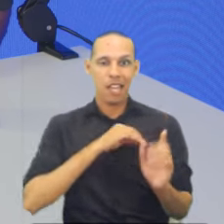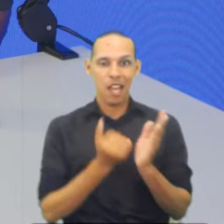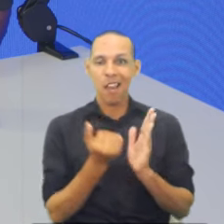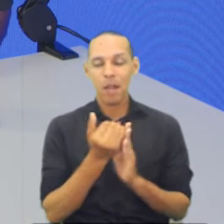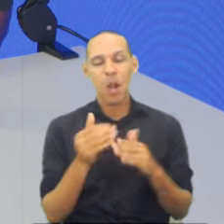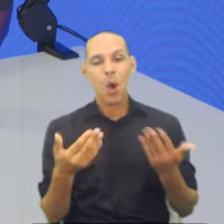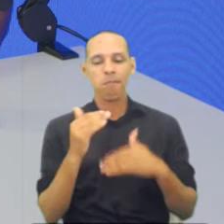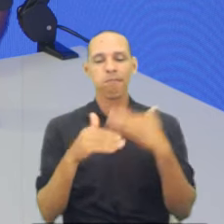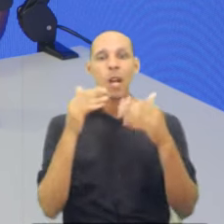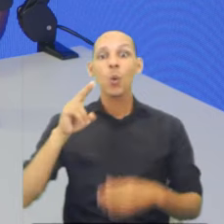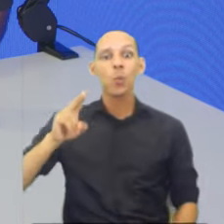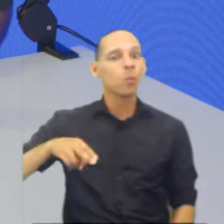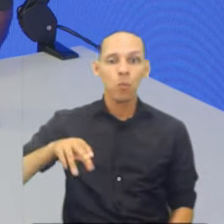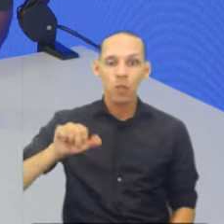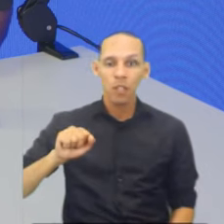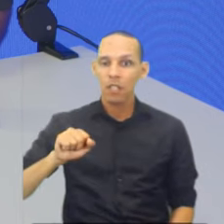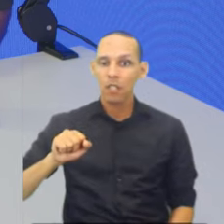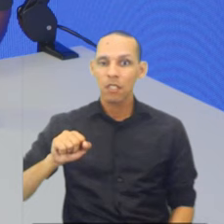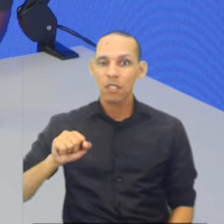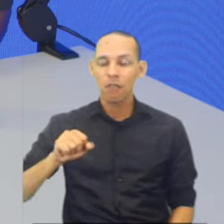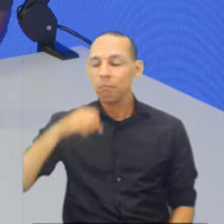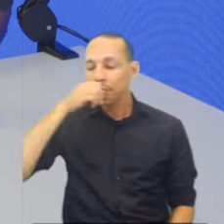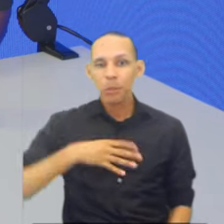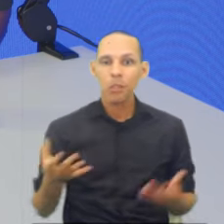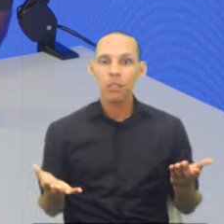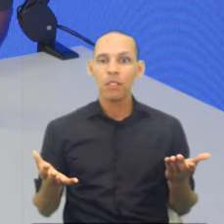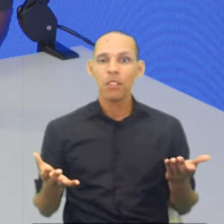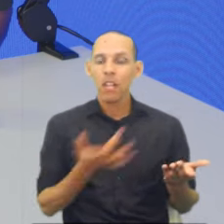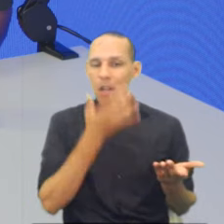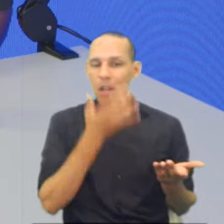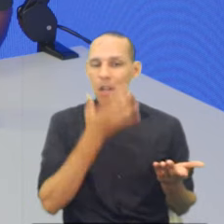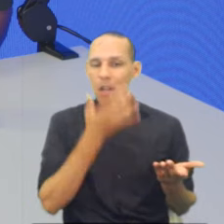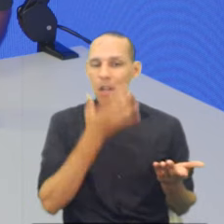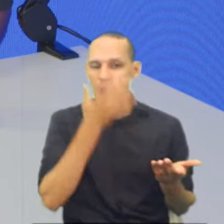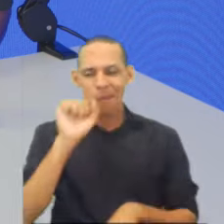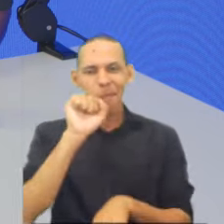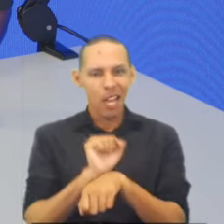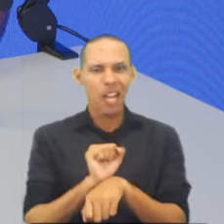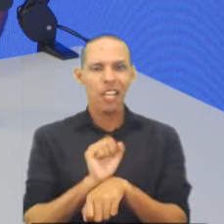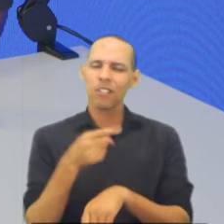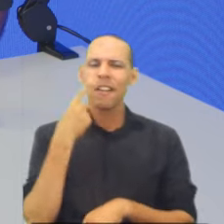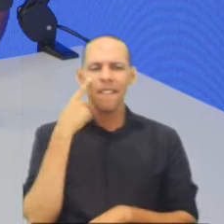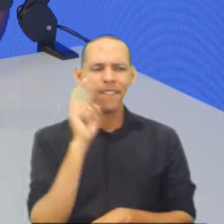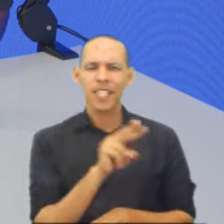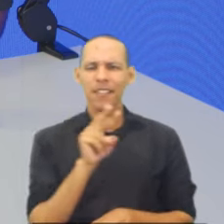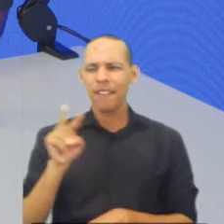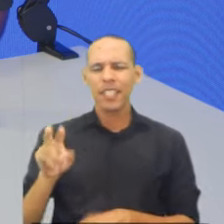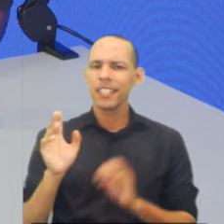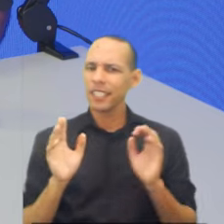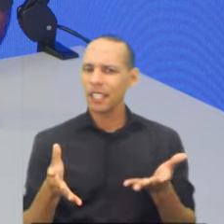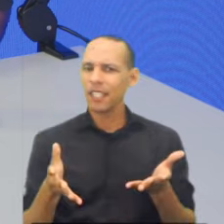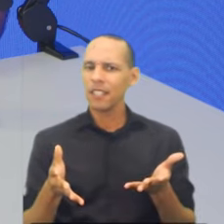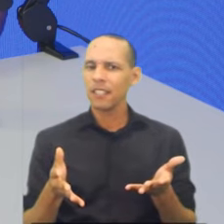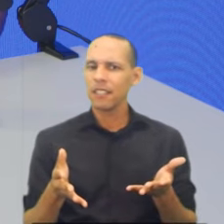promovidas então é gritante né a gente tem aí a galera com deficiência estacionada a gente já percebia isso com os